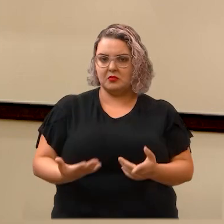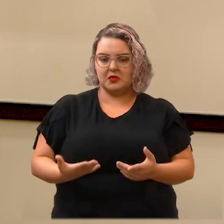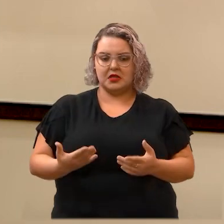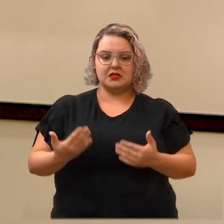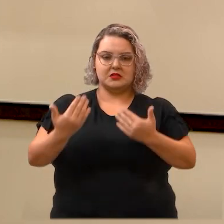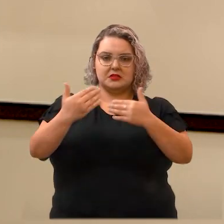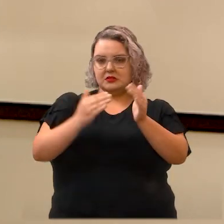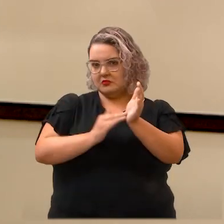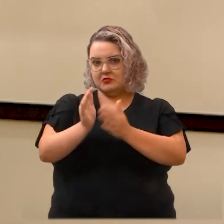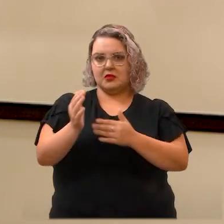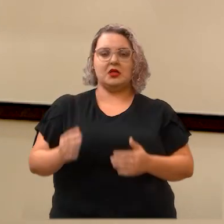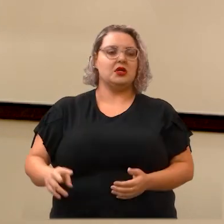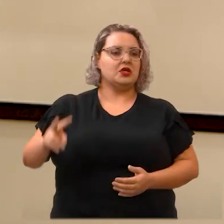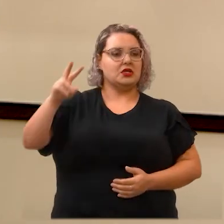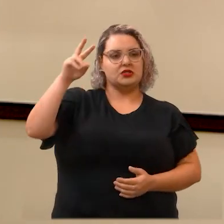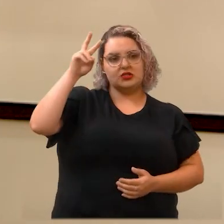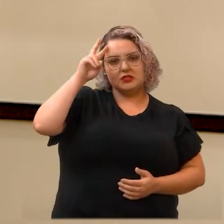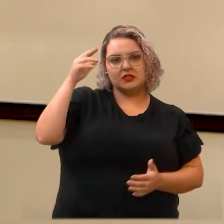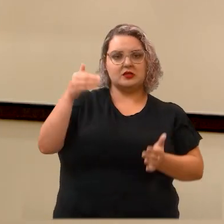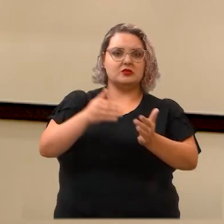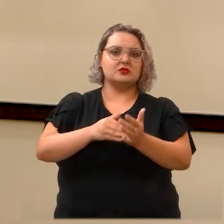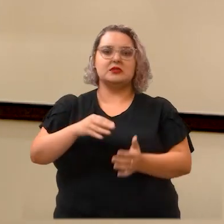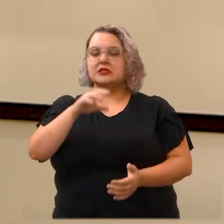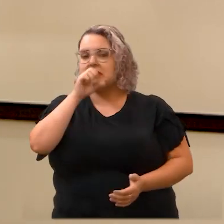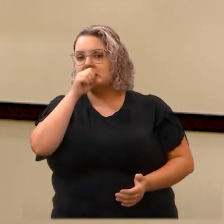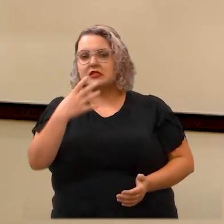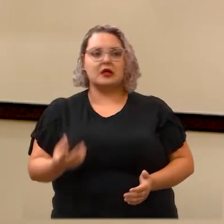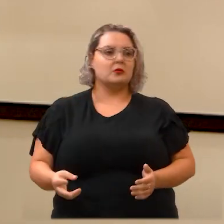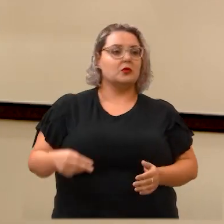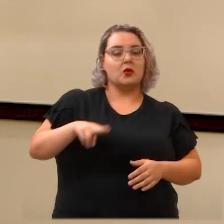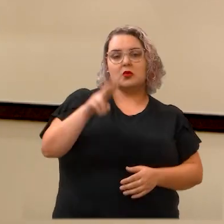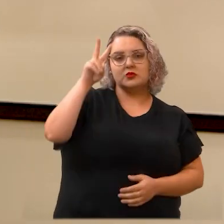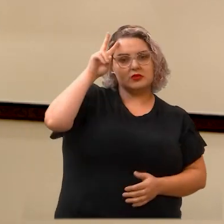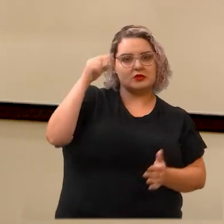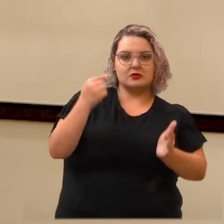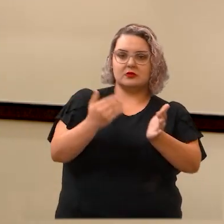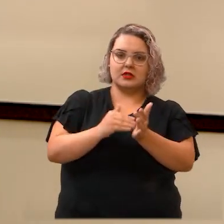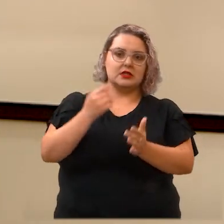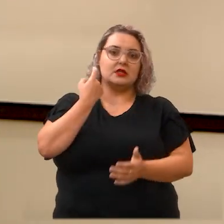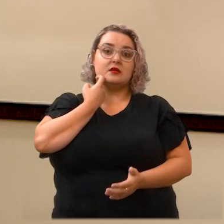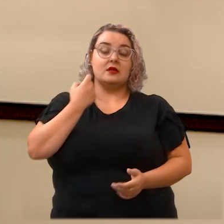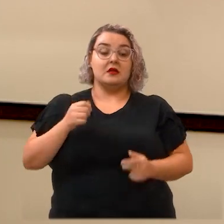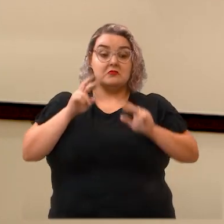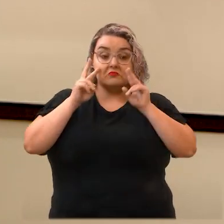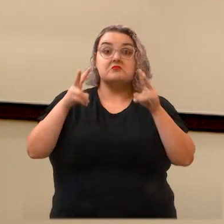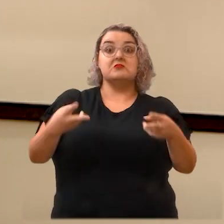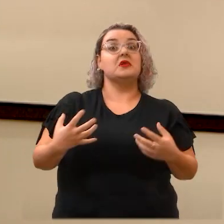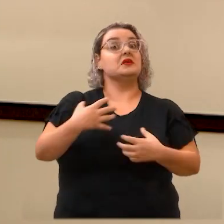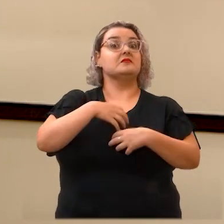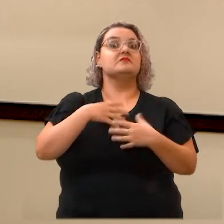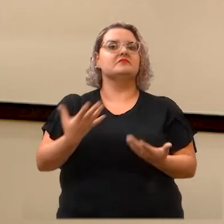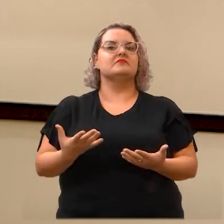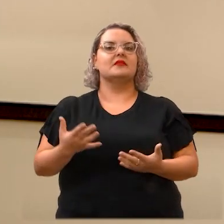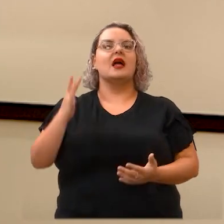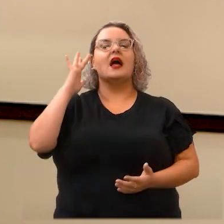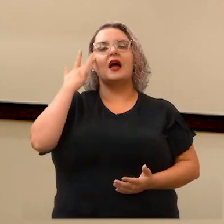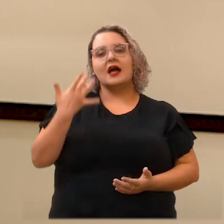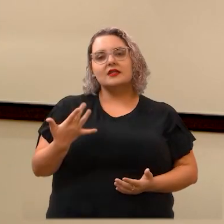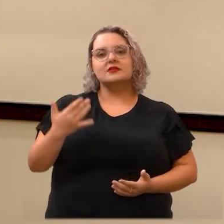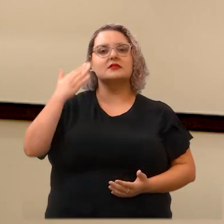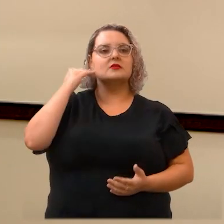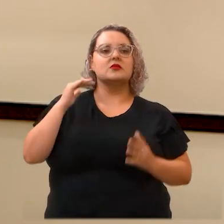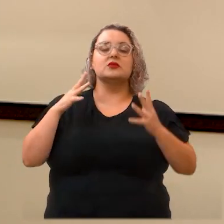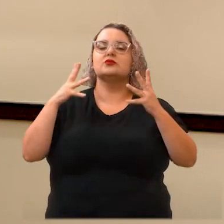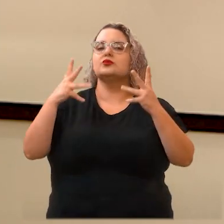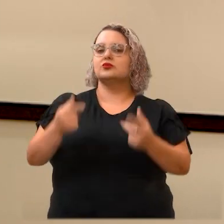se enfia num curso de segunda a sexta de segunda a sábado e acha que fica otimista porque você viu aquela matéria daquela forma acho que tá sabendo Tudo